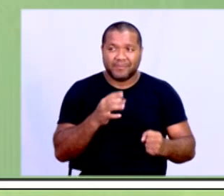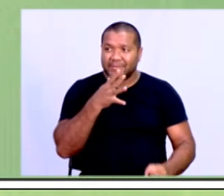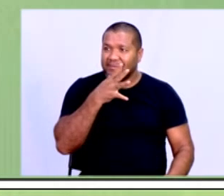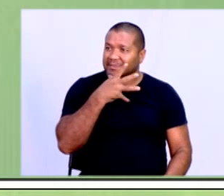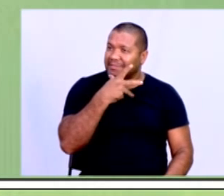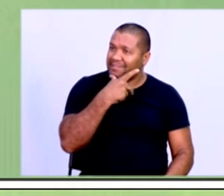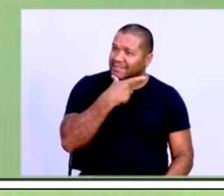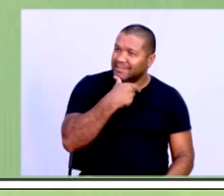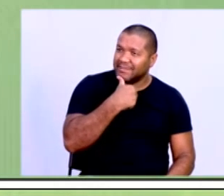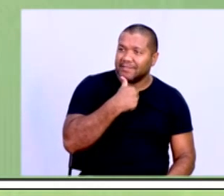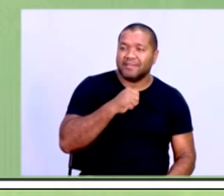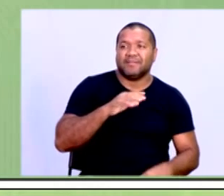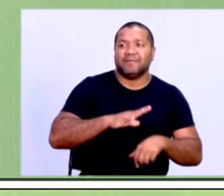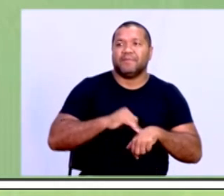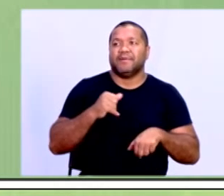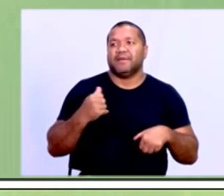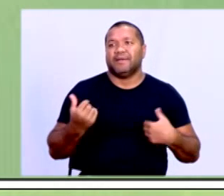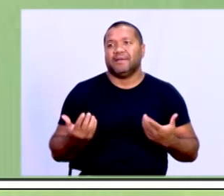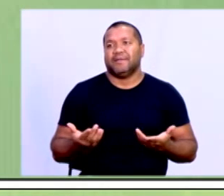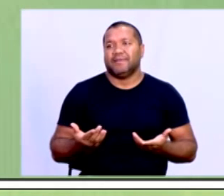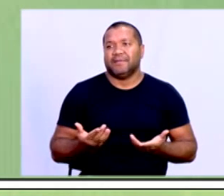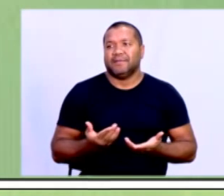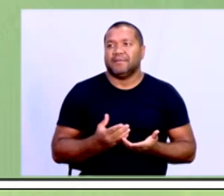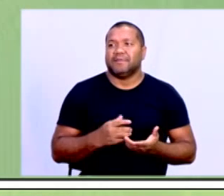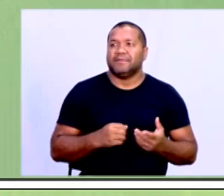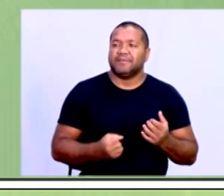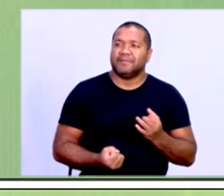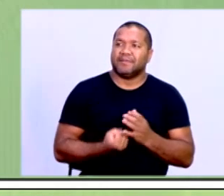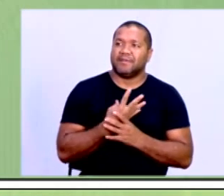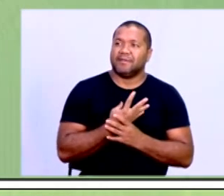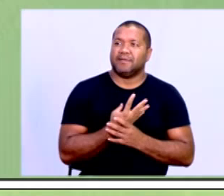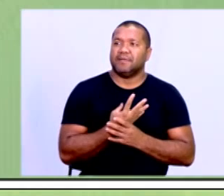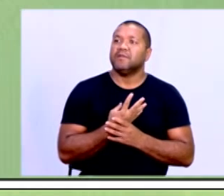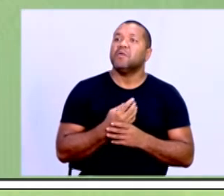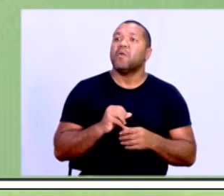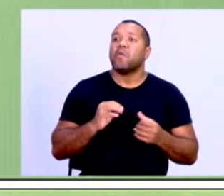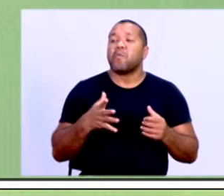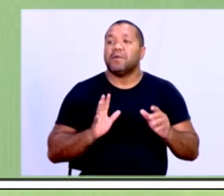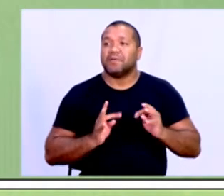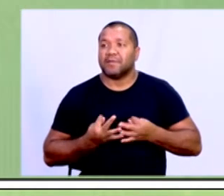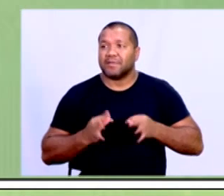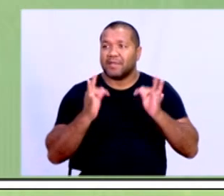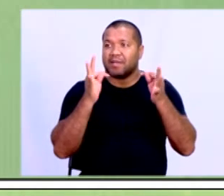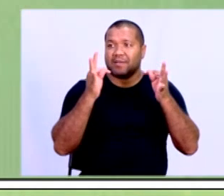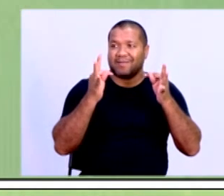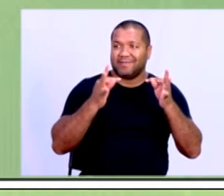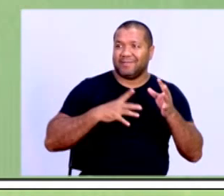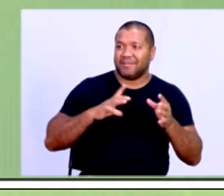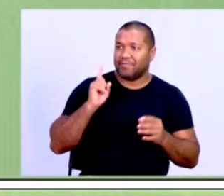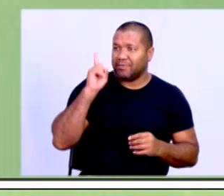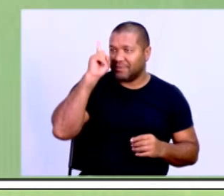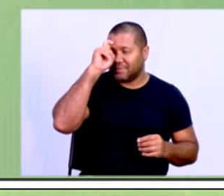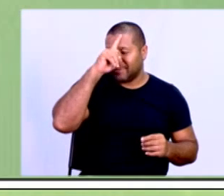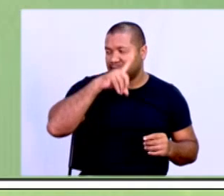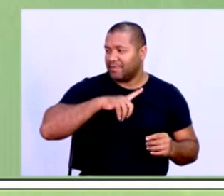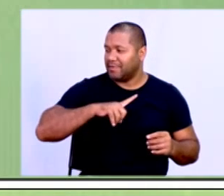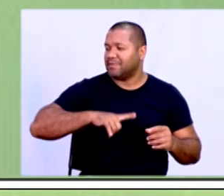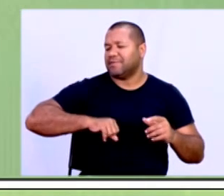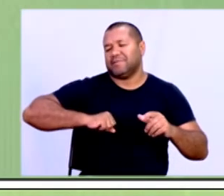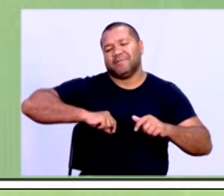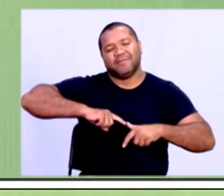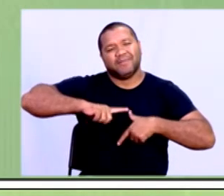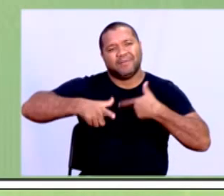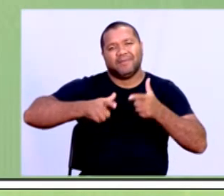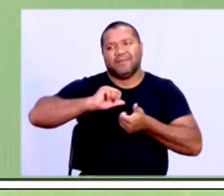está demorando demais para ser desenvolvido, quando há tecnologias muito difíceis de serem